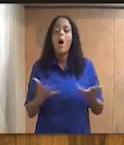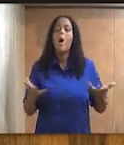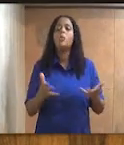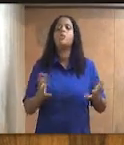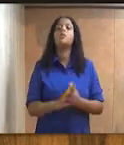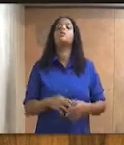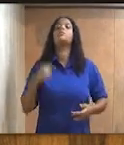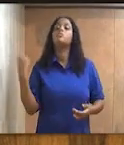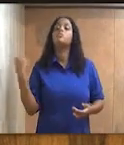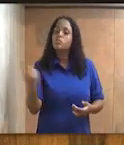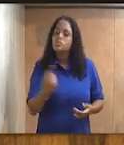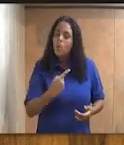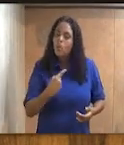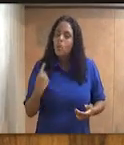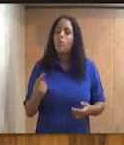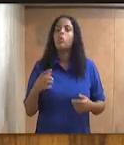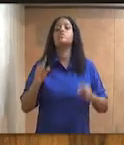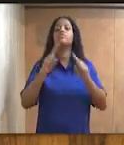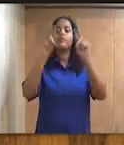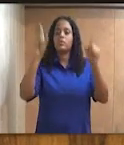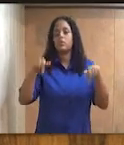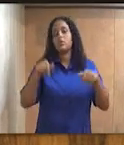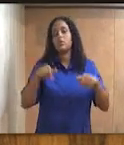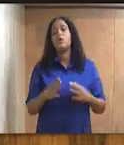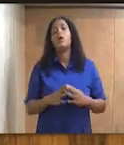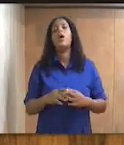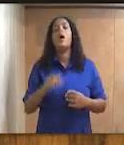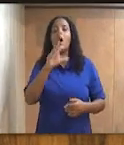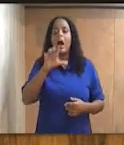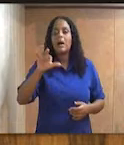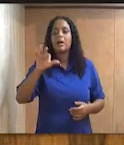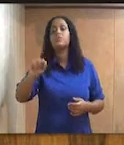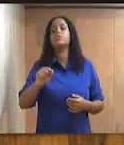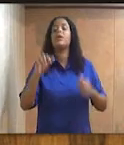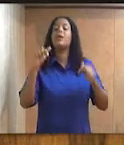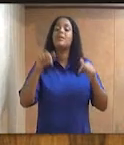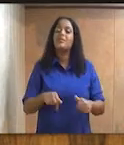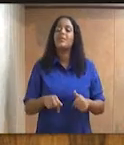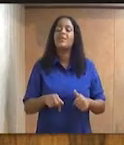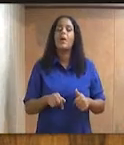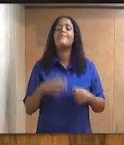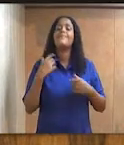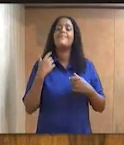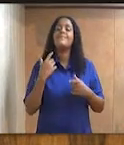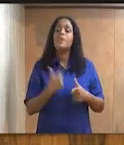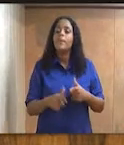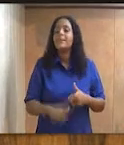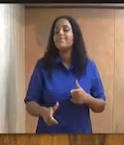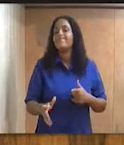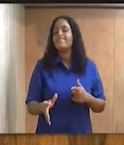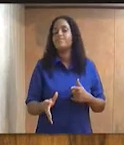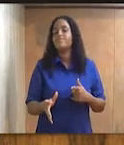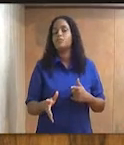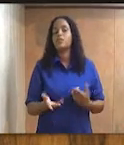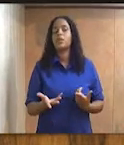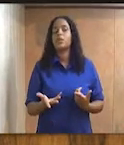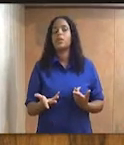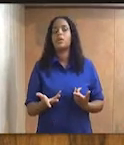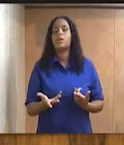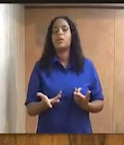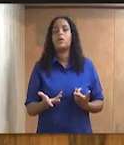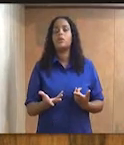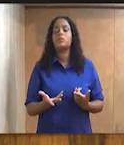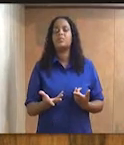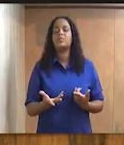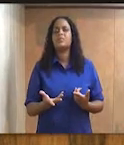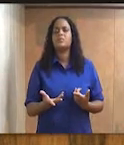o funcionalismo da cidade de Duque de Caxias, aí a gente fica numa situação, senhor presidente, de